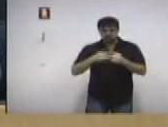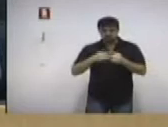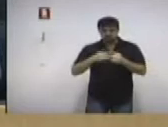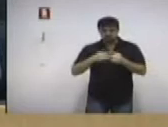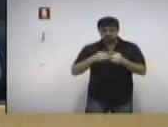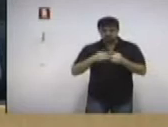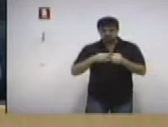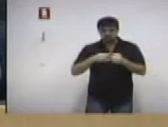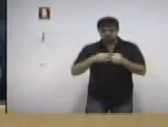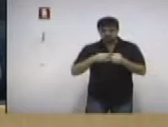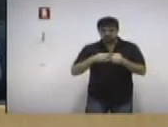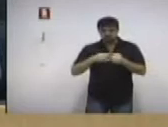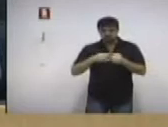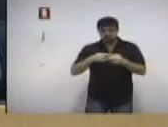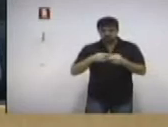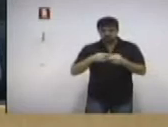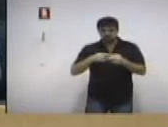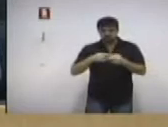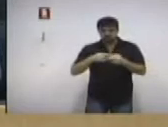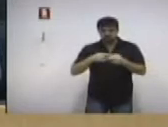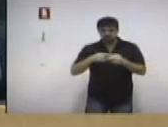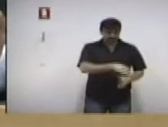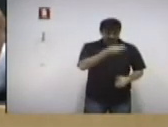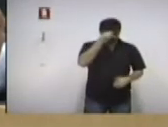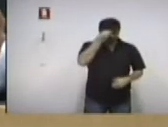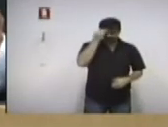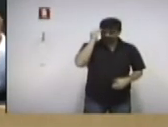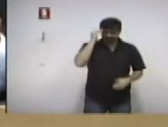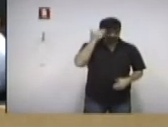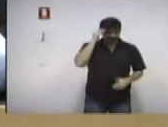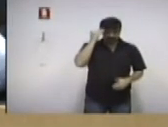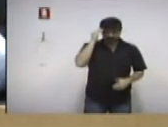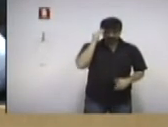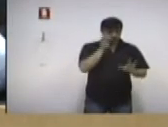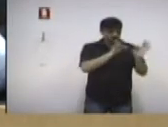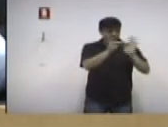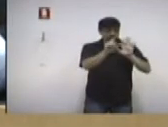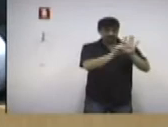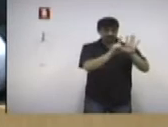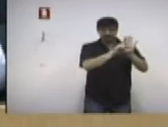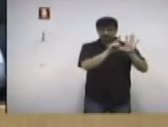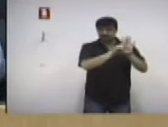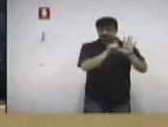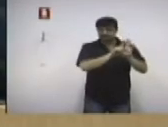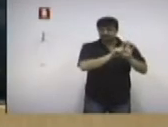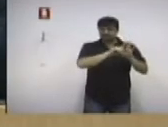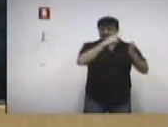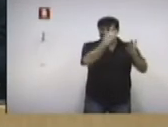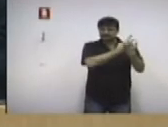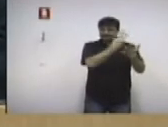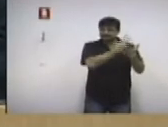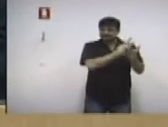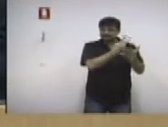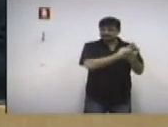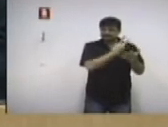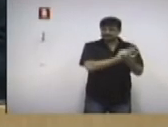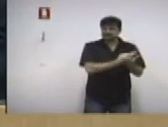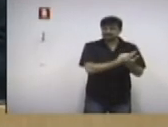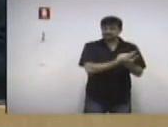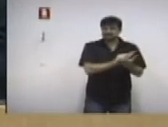inconstitucionalidade eu entendo que esse projeto está absolutamente maculado